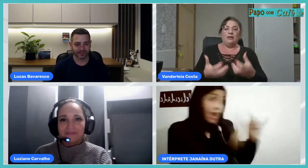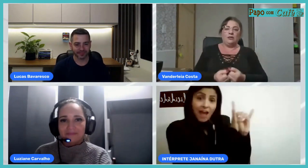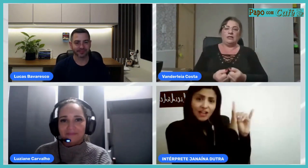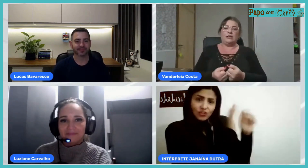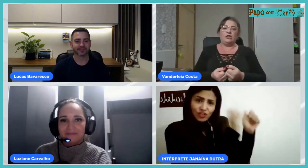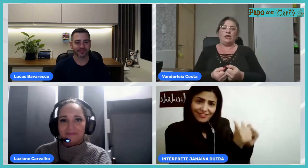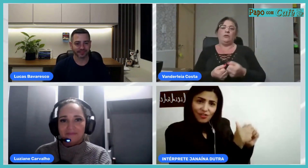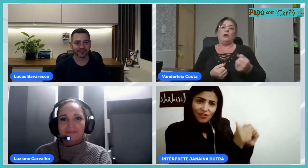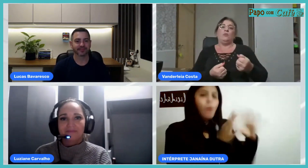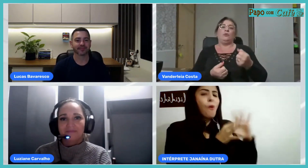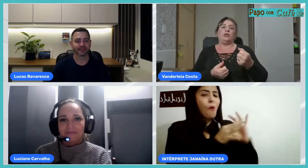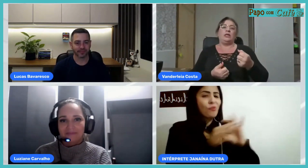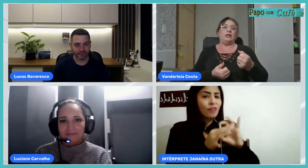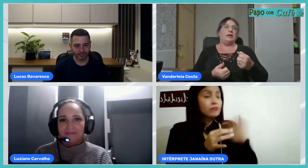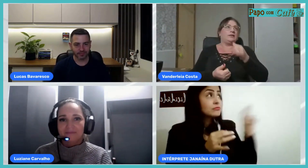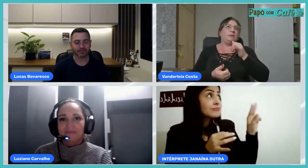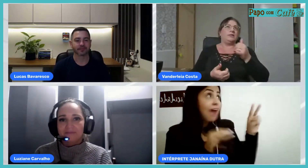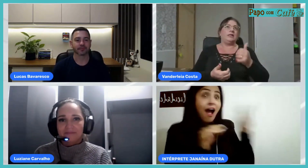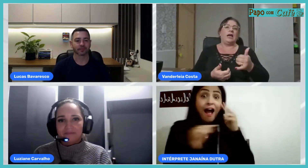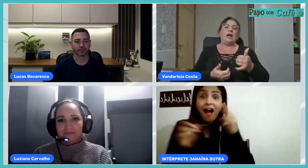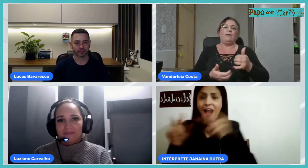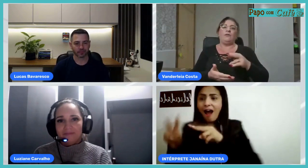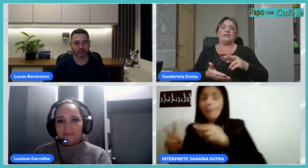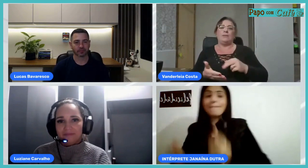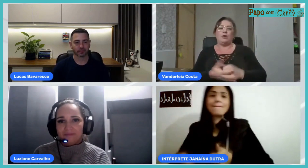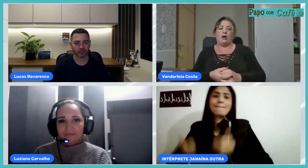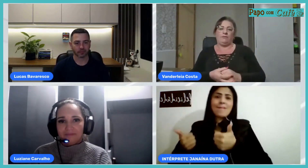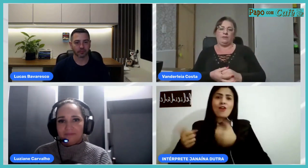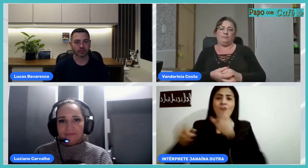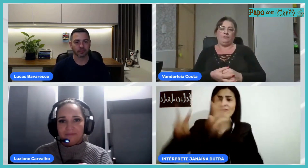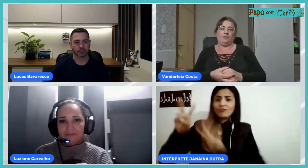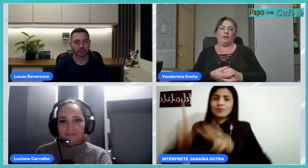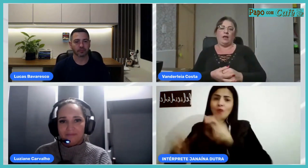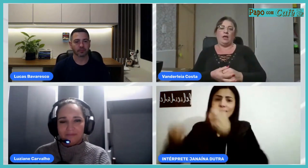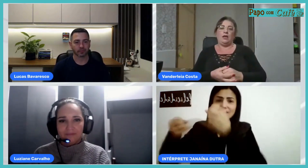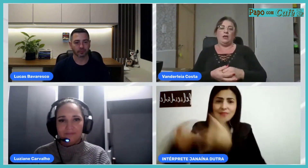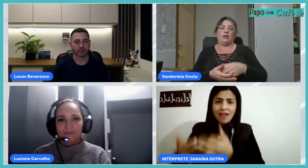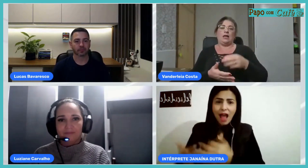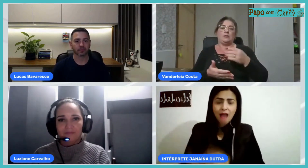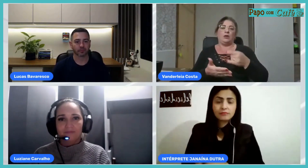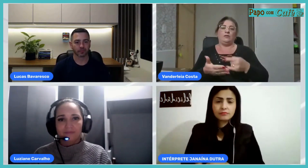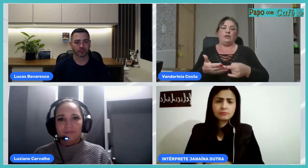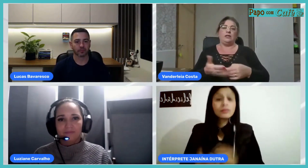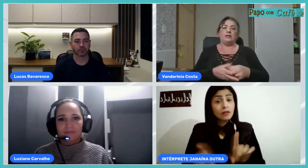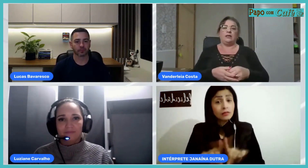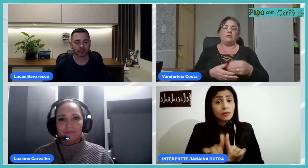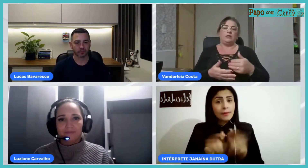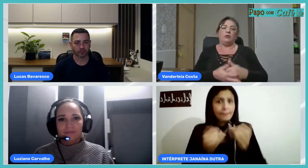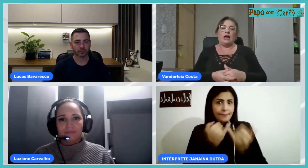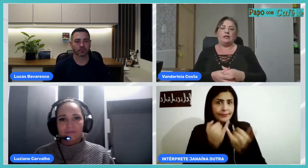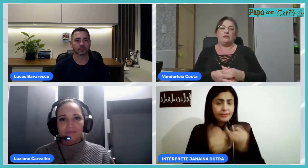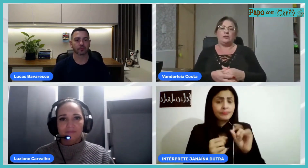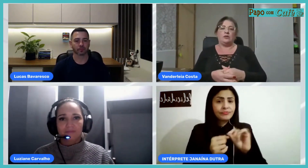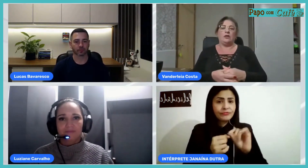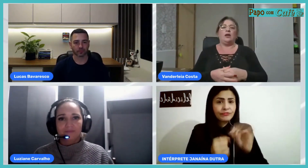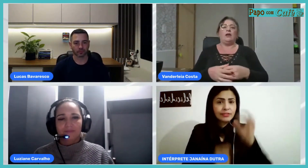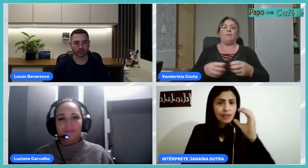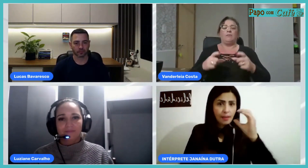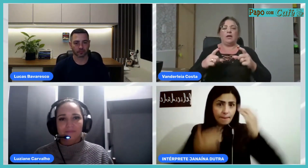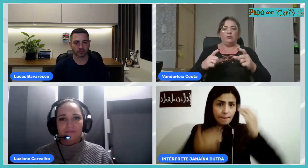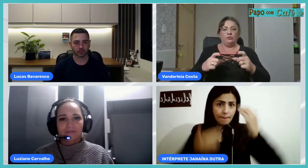fica tão cansativo. Porque, exemplo assim, vamos fazer a prova, né? lá as provinhas que tem os